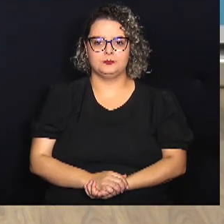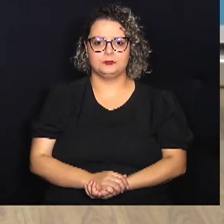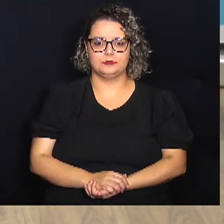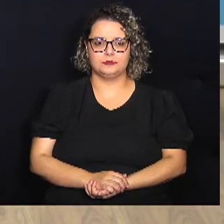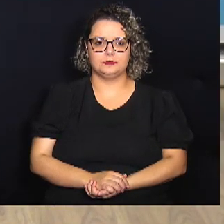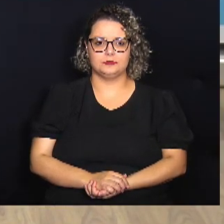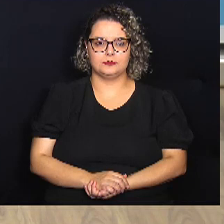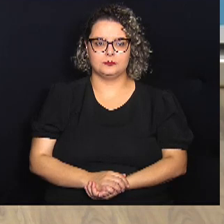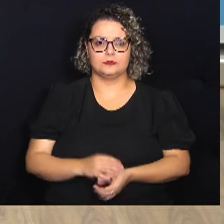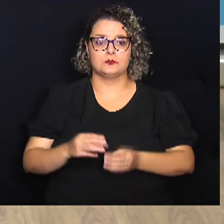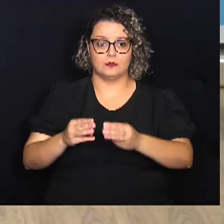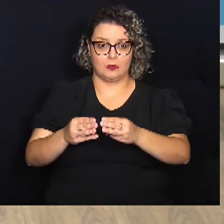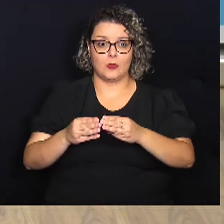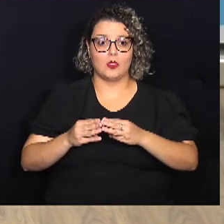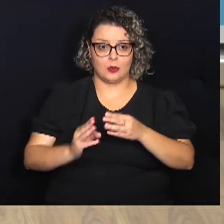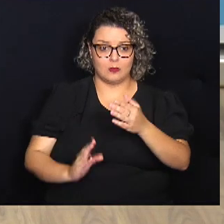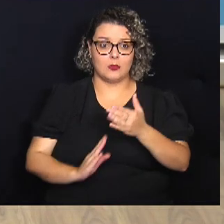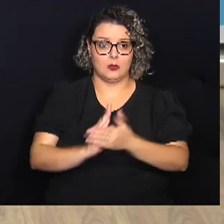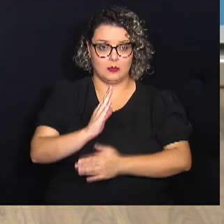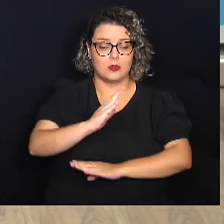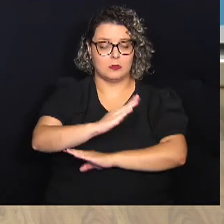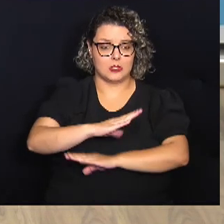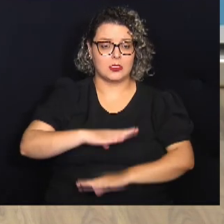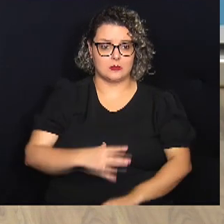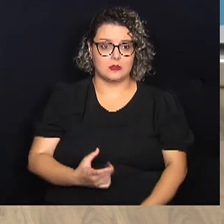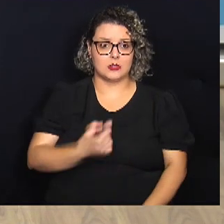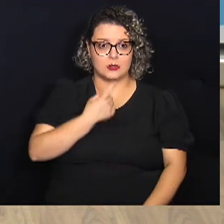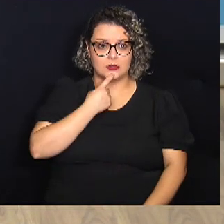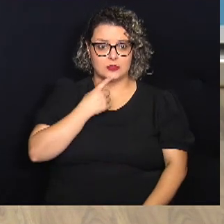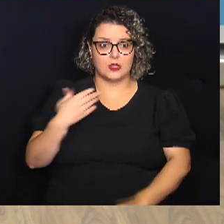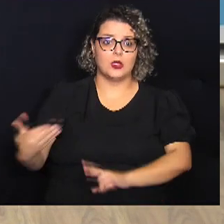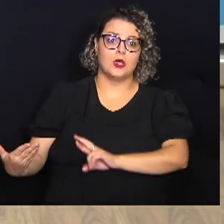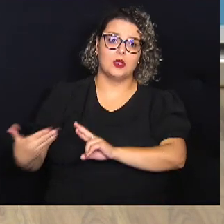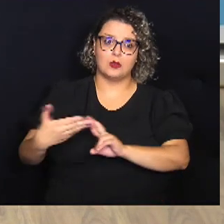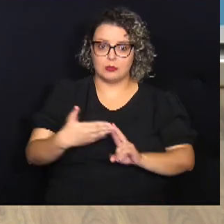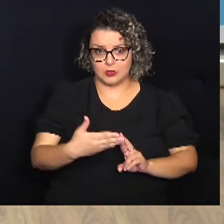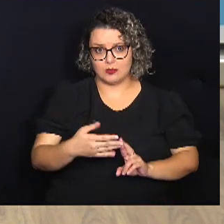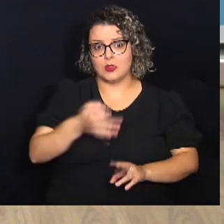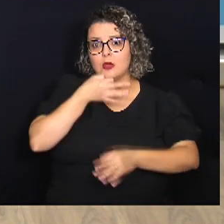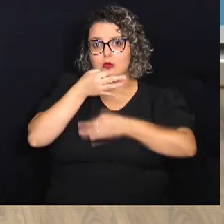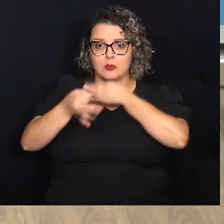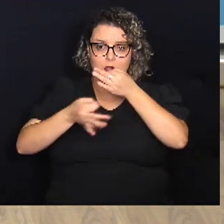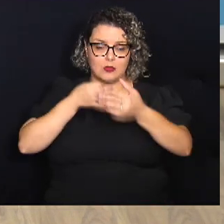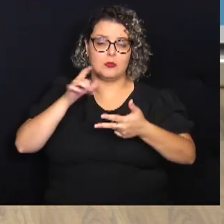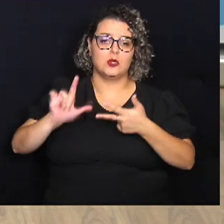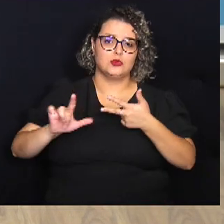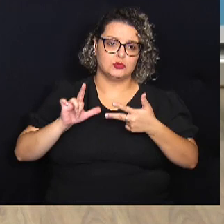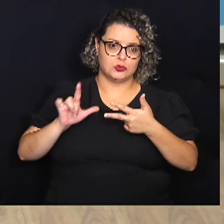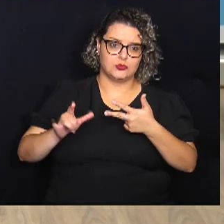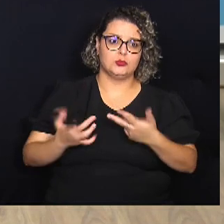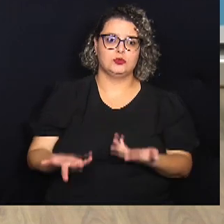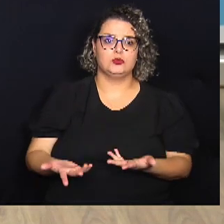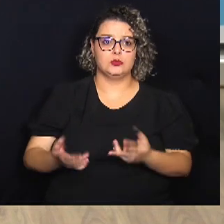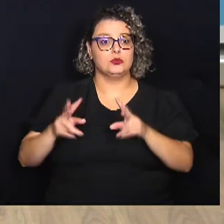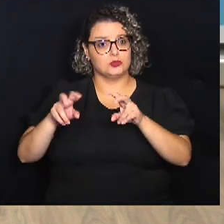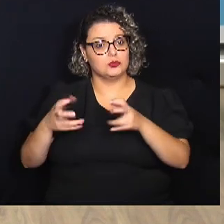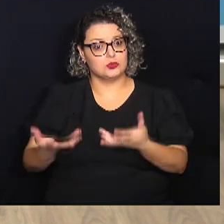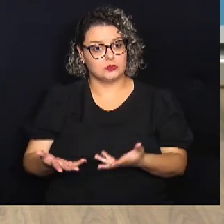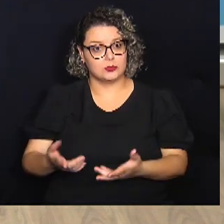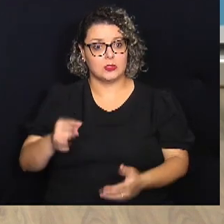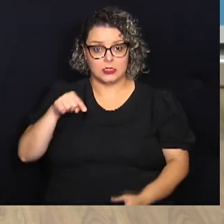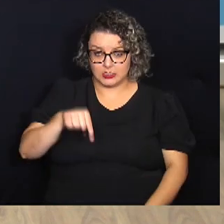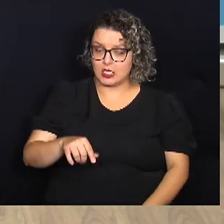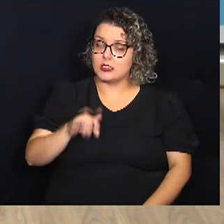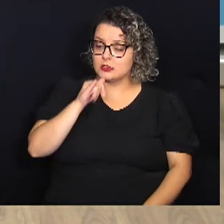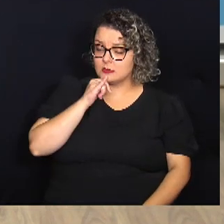Uma moção aprovada pela Câmara Municipal de Campinas representa a opinião do Legislativo acerca de um tema. E esta, por